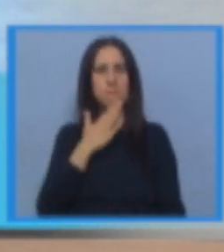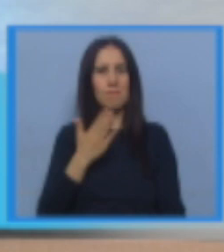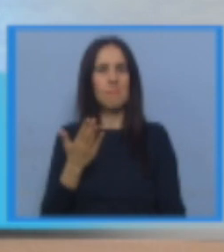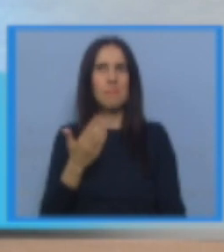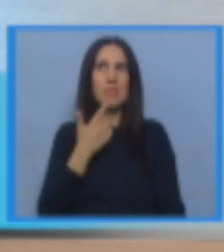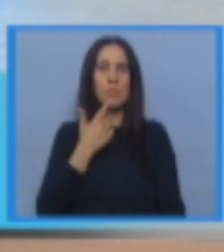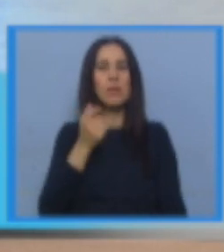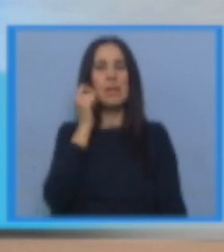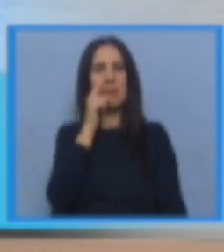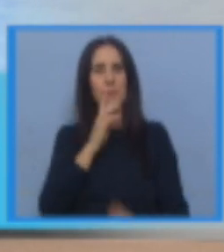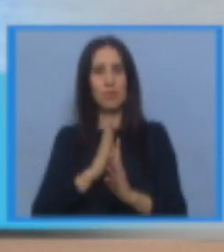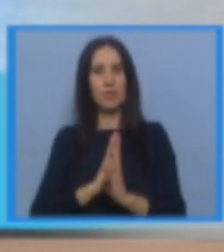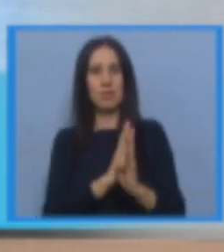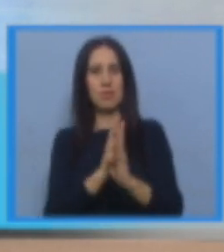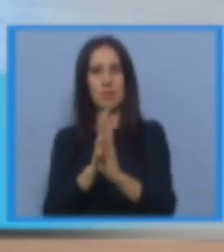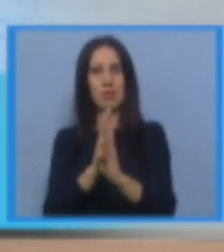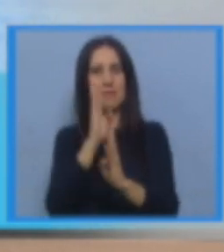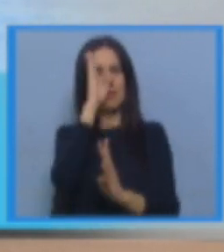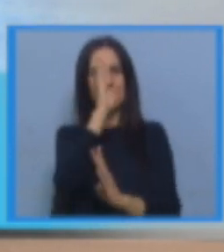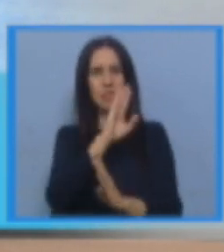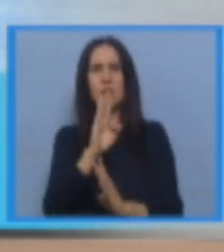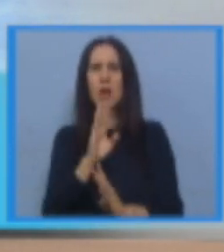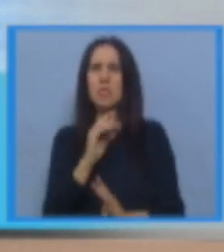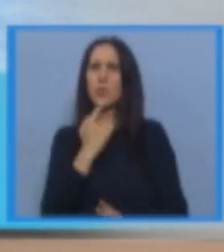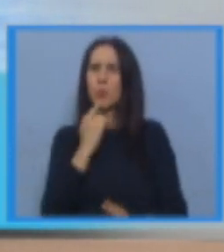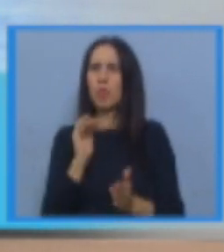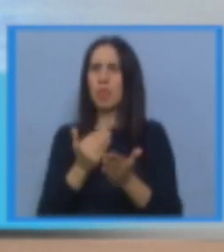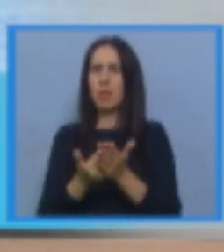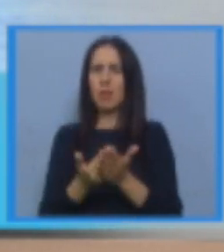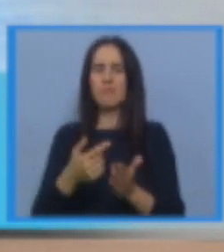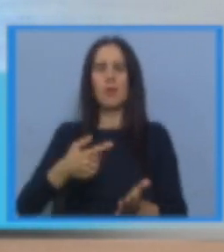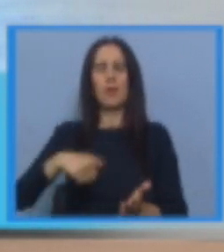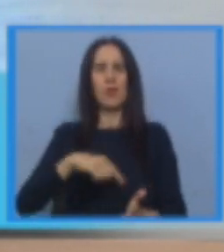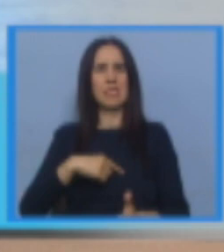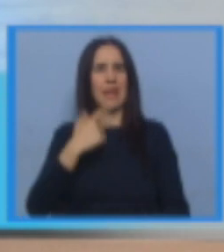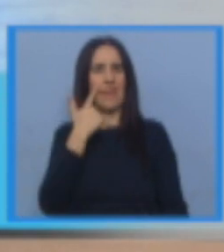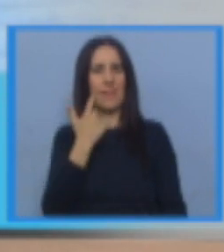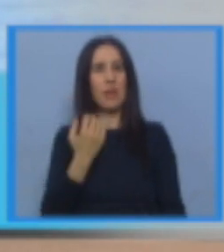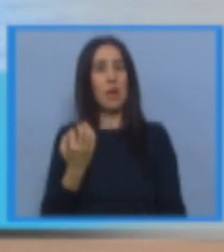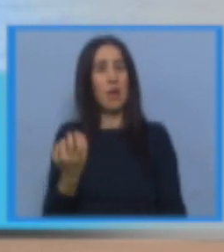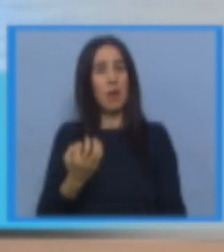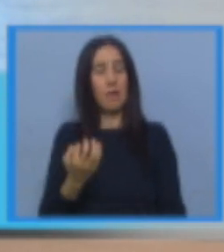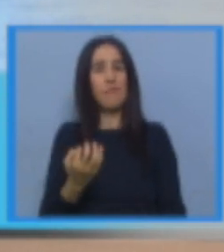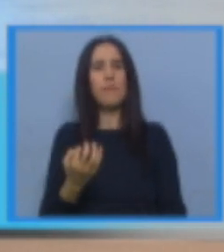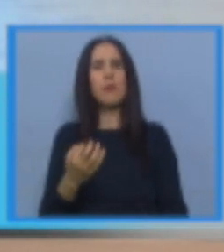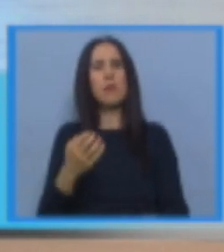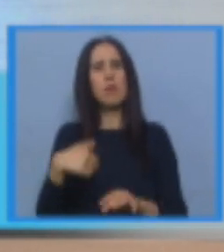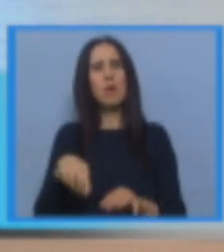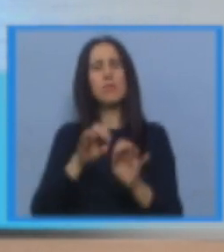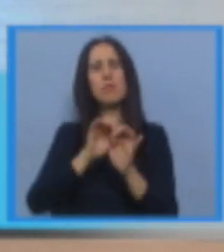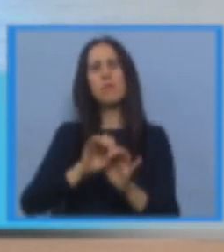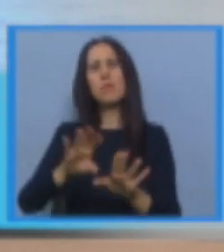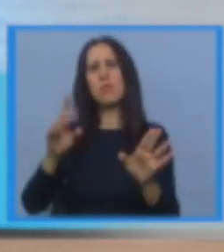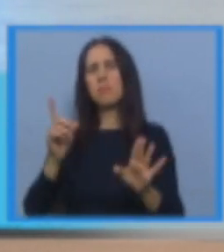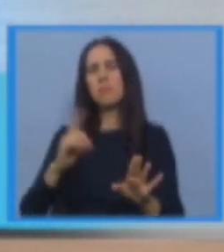quem vai na procissão é grande. Quer dizer, nós notamos que, apesar de toda a divulgação que nós fazemos,